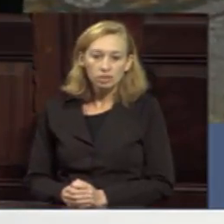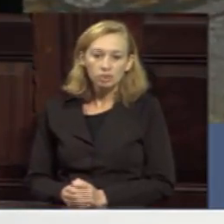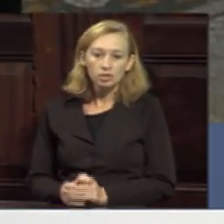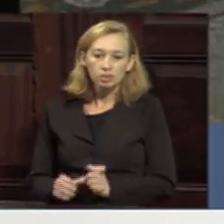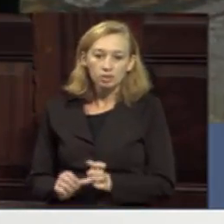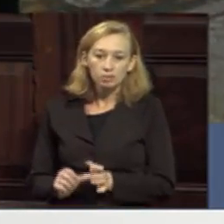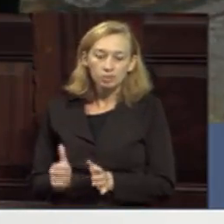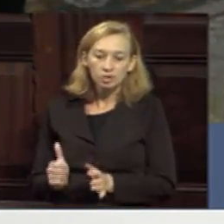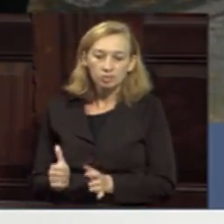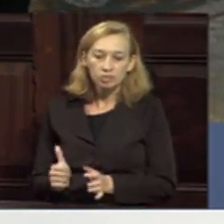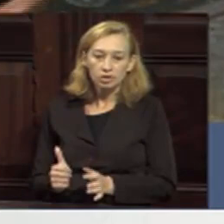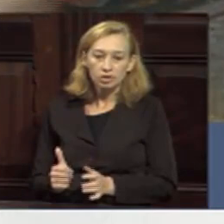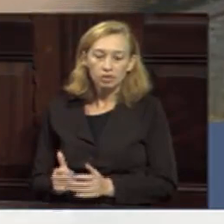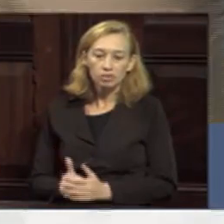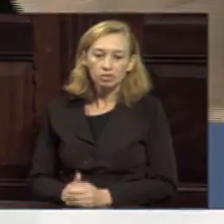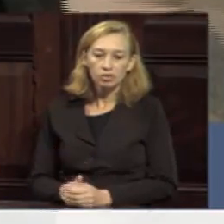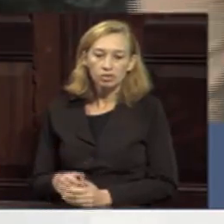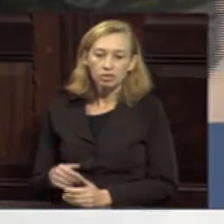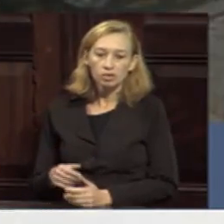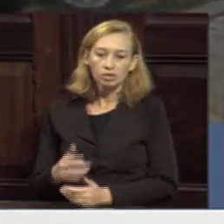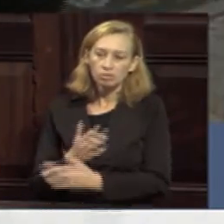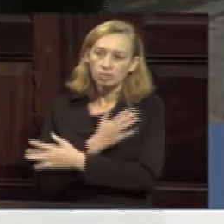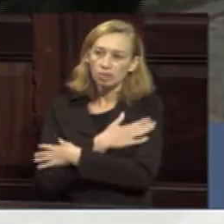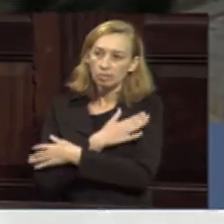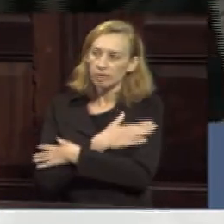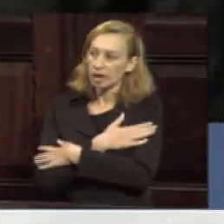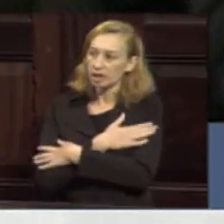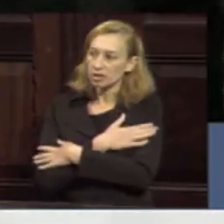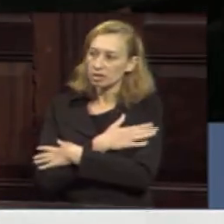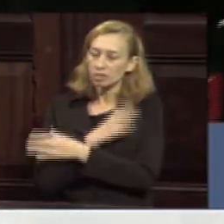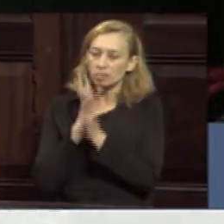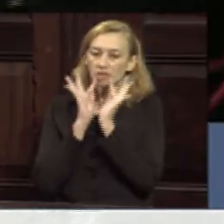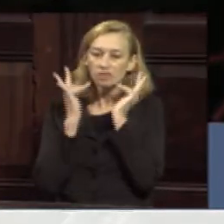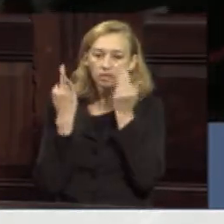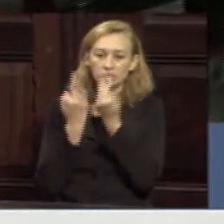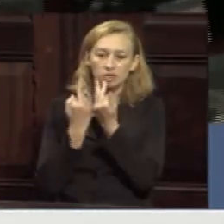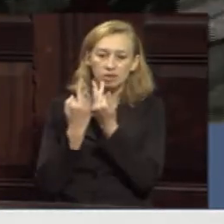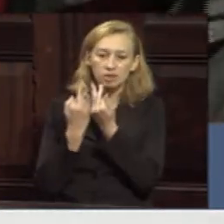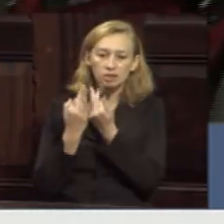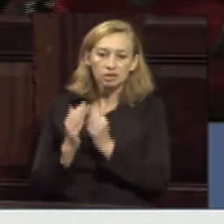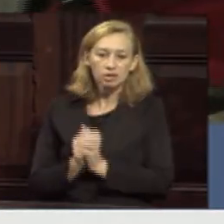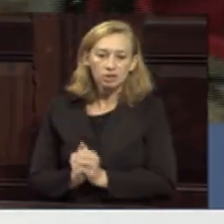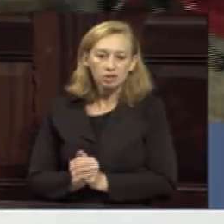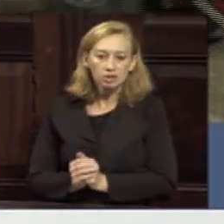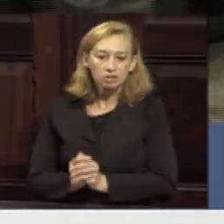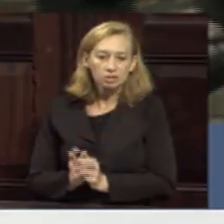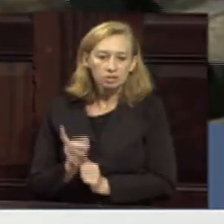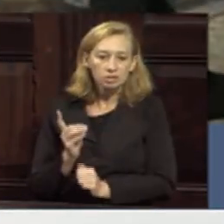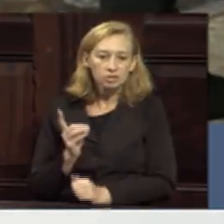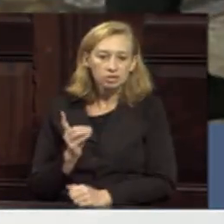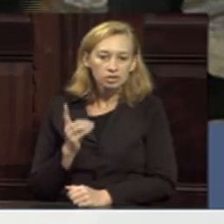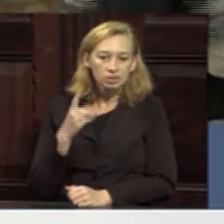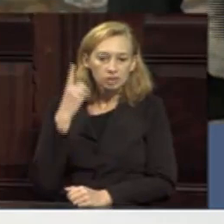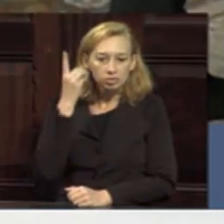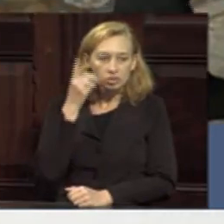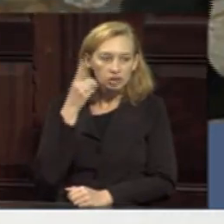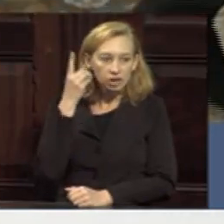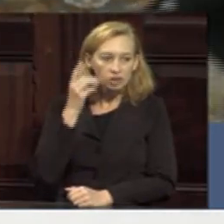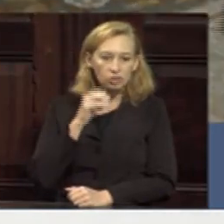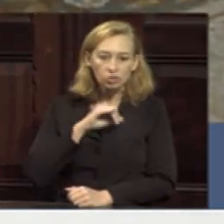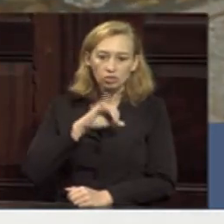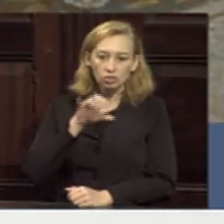mandar o meu abraço de solidariedade à família do ex-deputado Josias